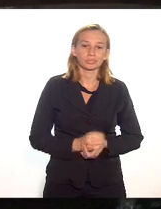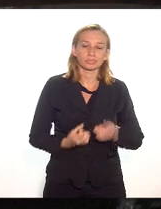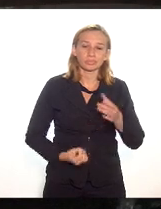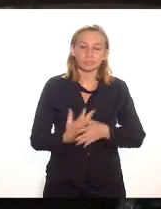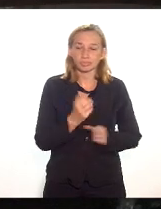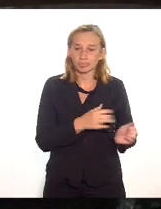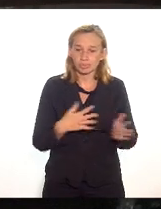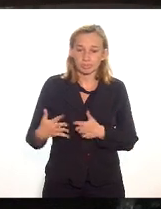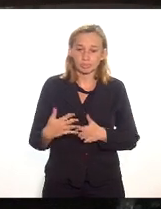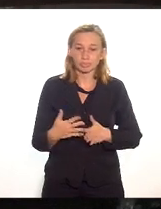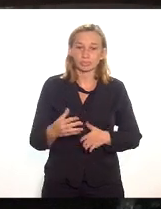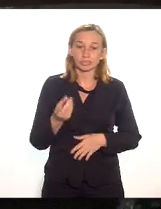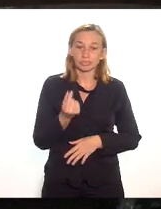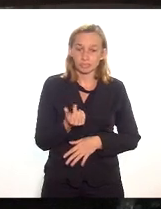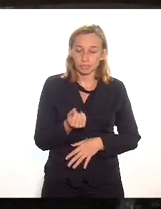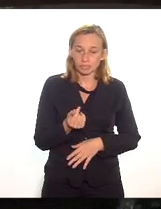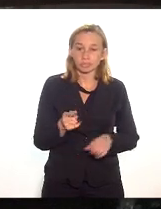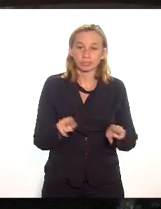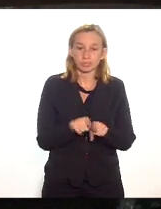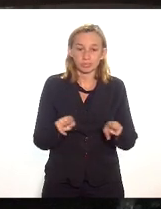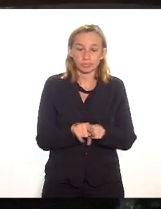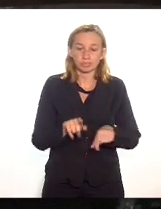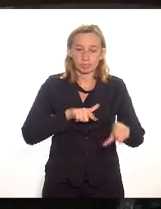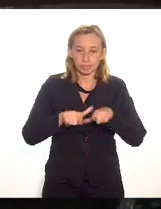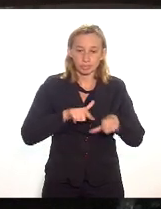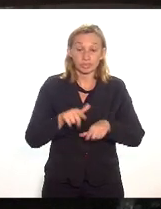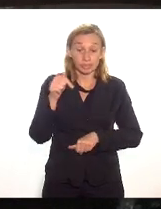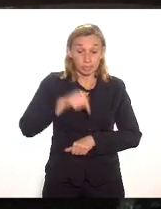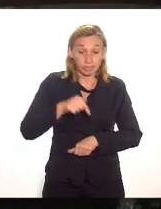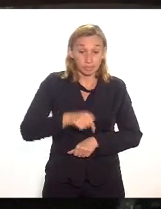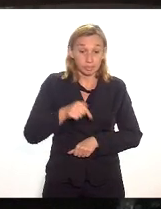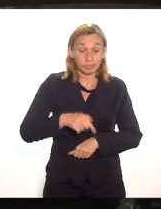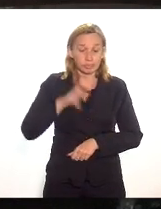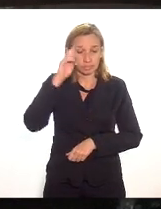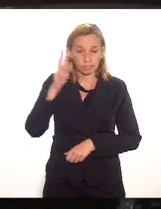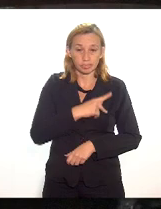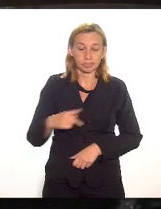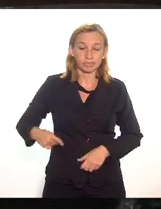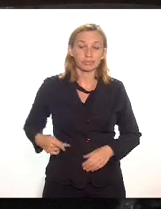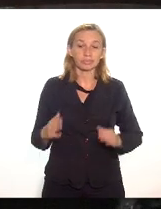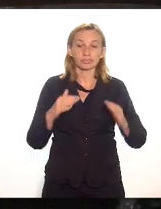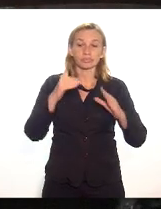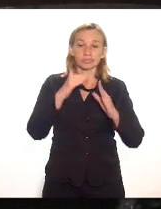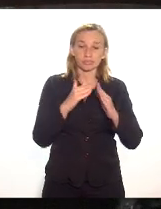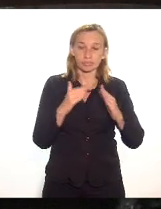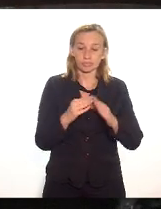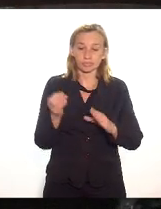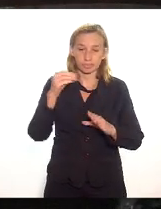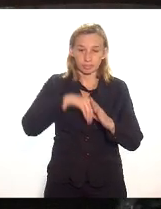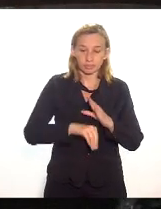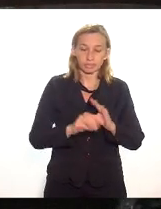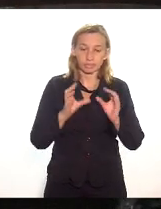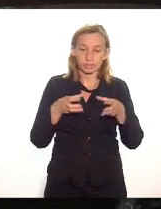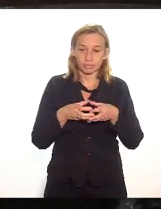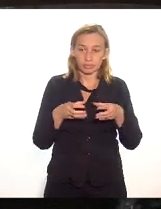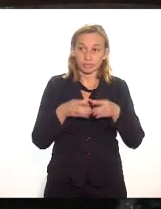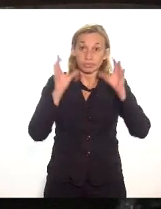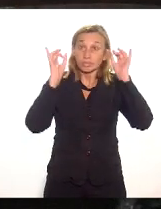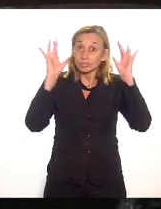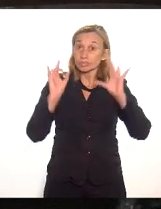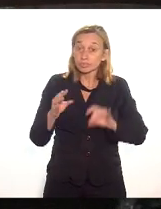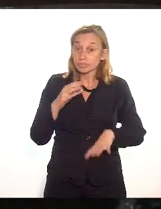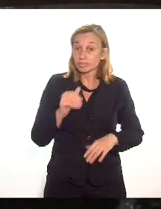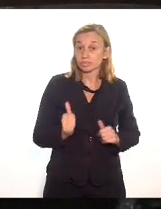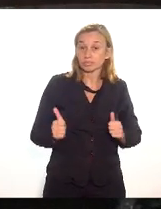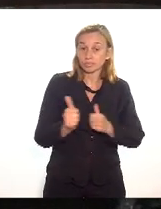emprego e renda. É aqui, senhor presidente, que nós, dentro dessa casa, fizemos uma comissão especial de